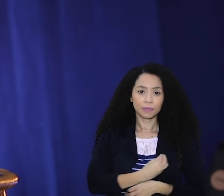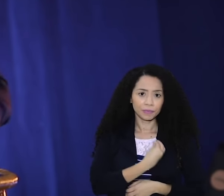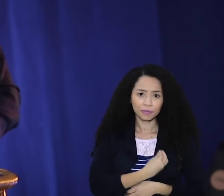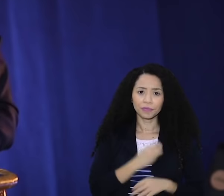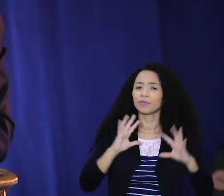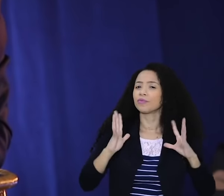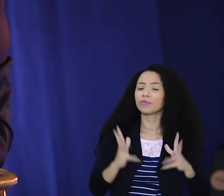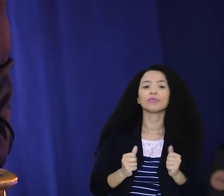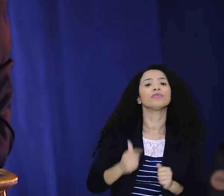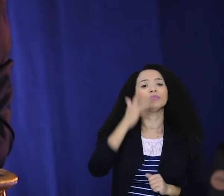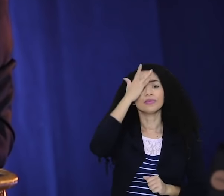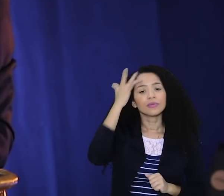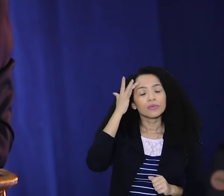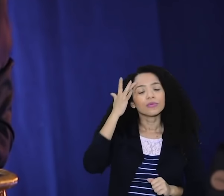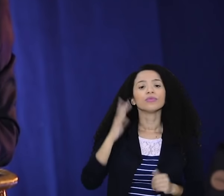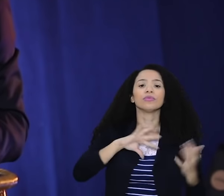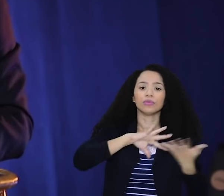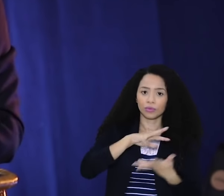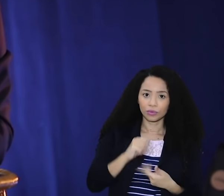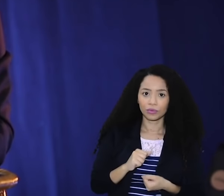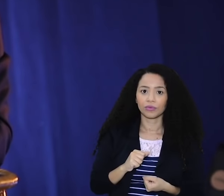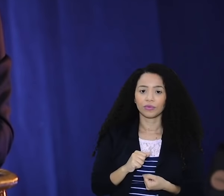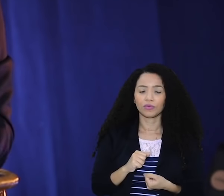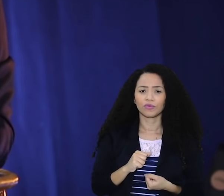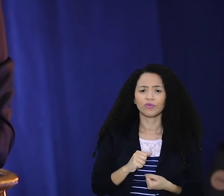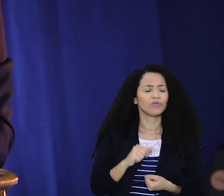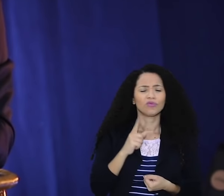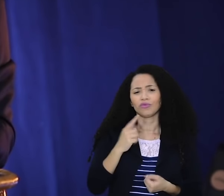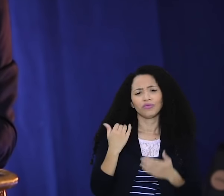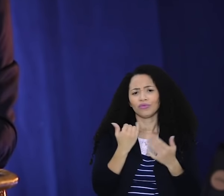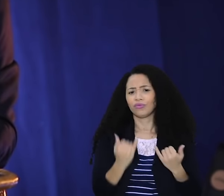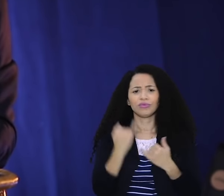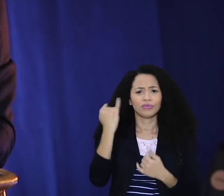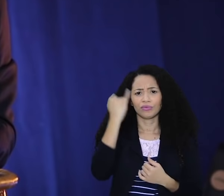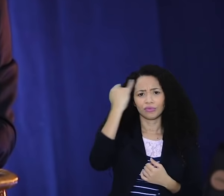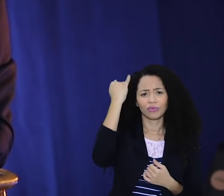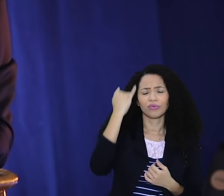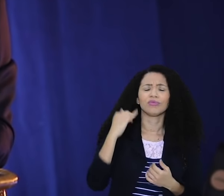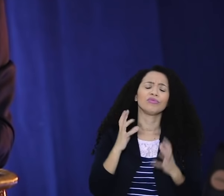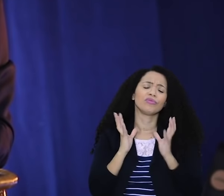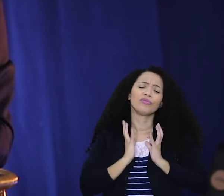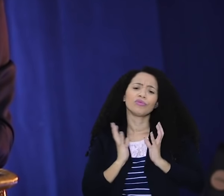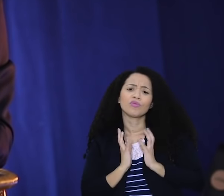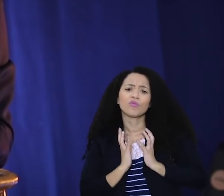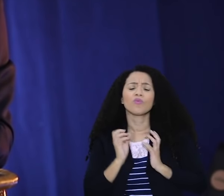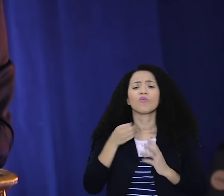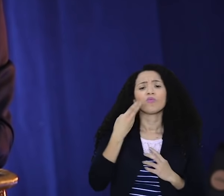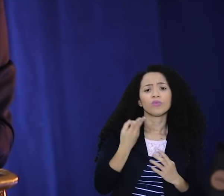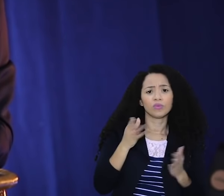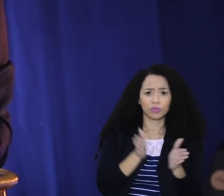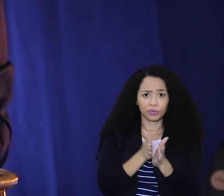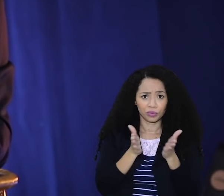a vida de todas as pessoas nesse mundo, independente de serem ricos ou